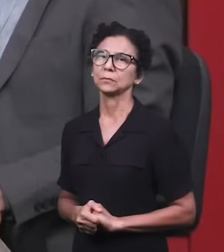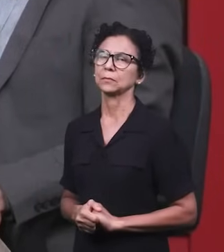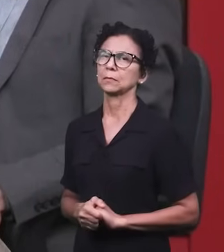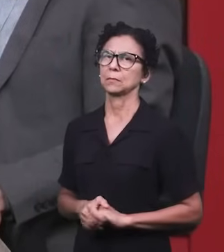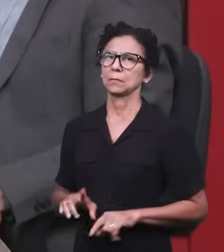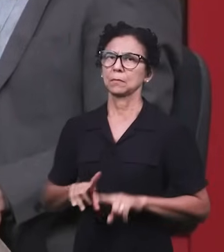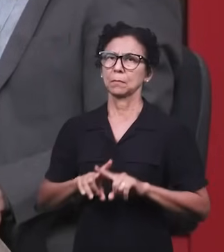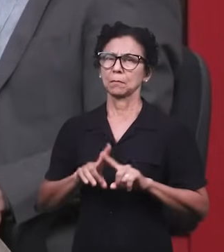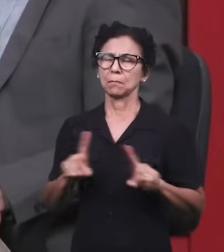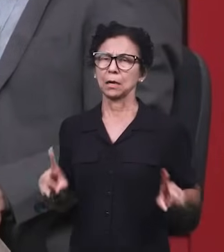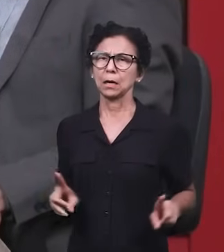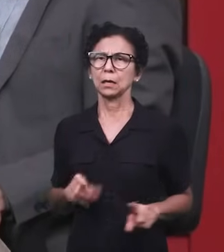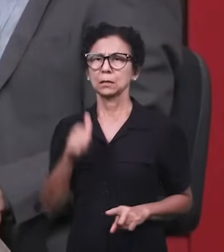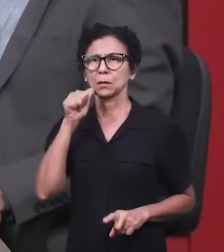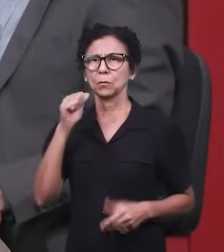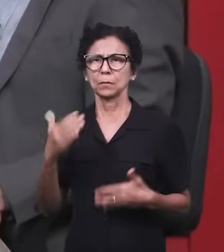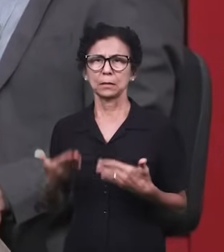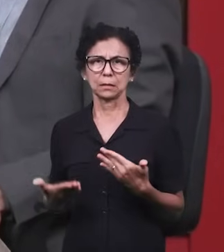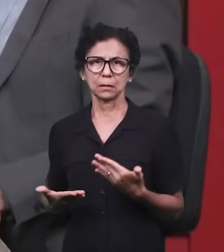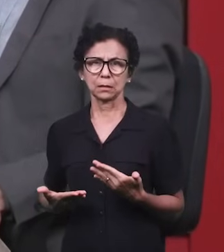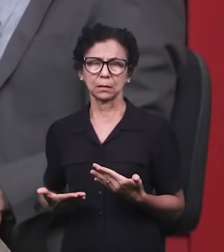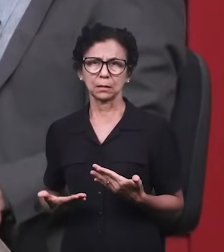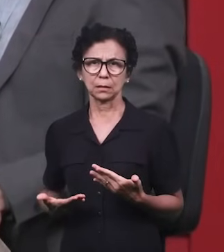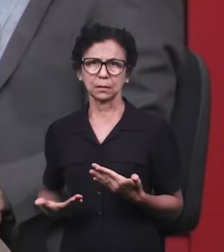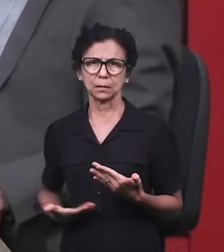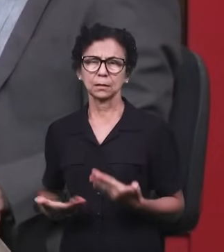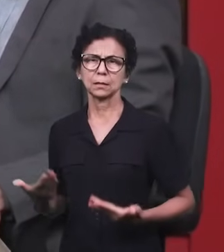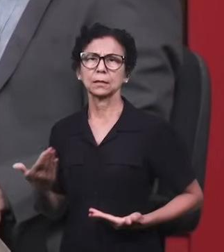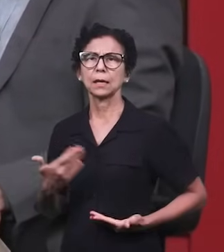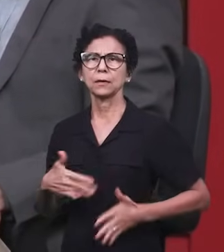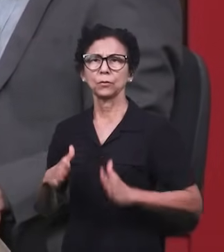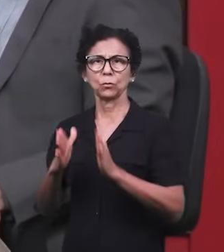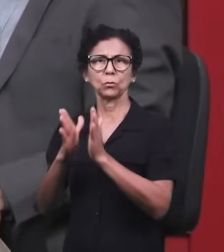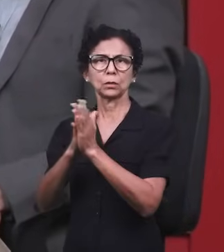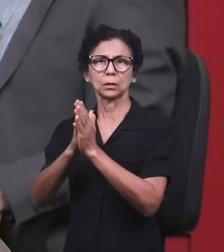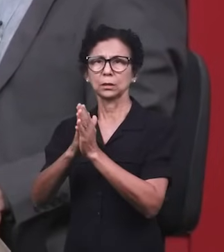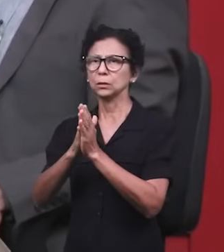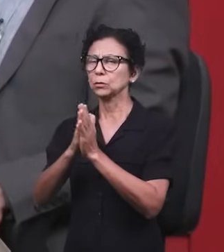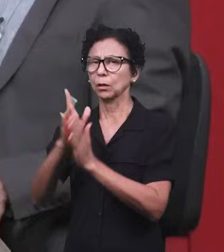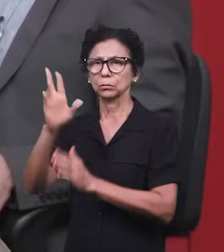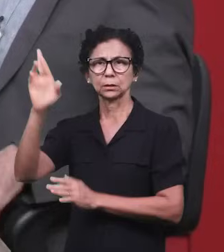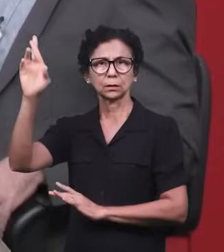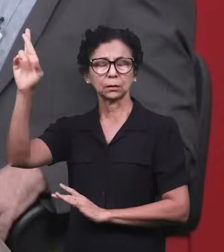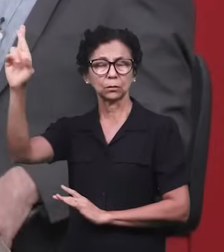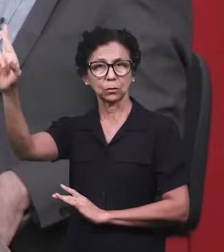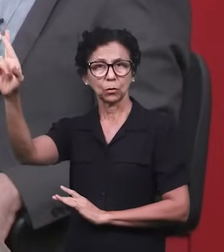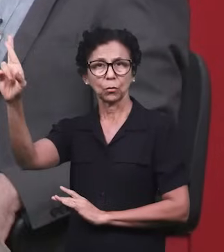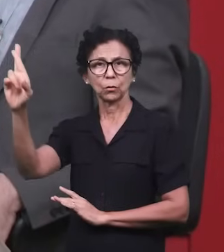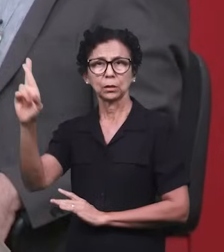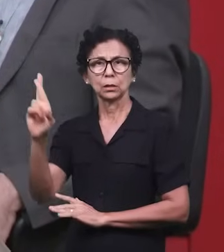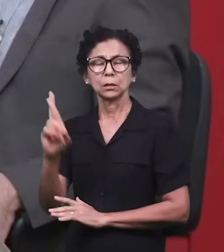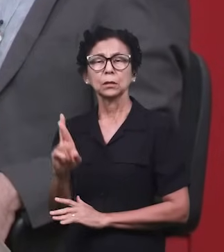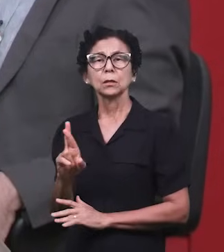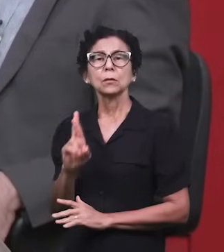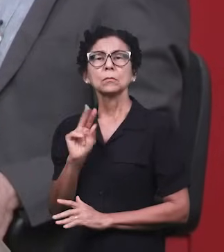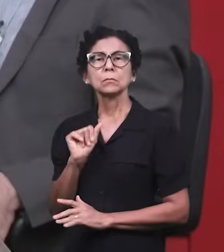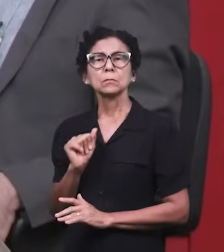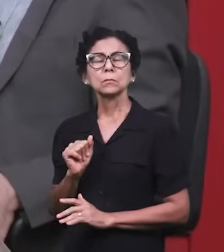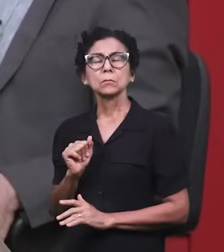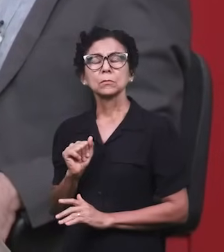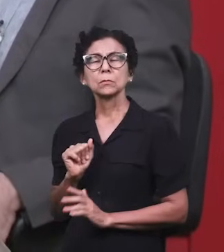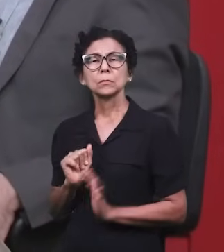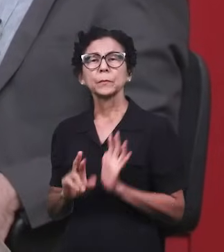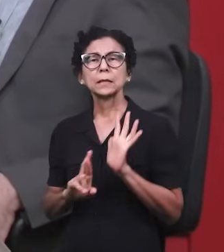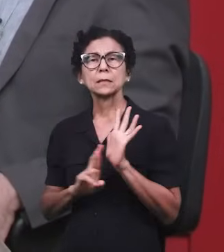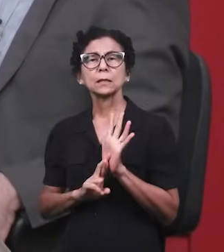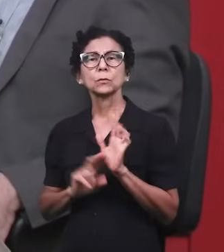o seu senhor, de uma serva com o seu senhor, um coração contrito. Está havendo ali uma experiência profética.